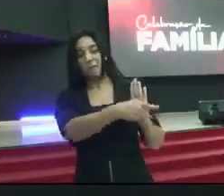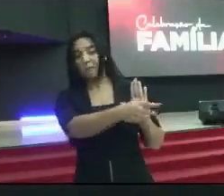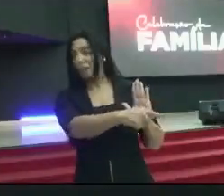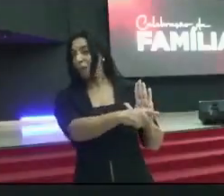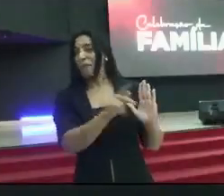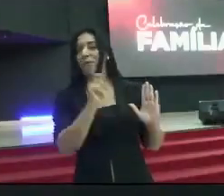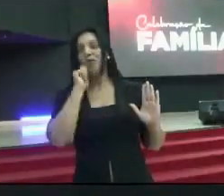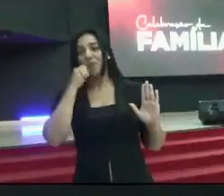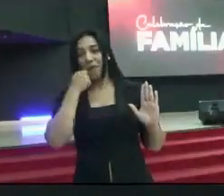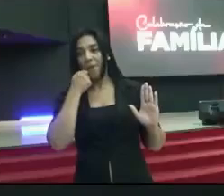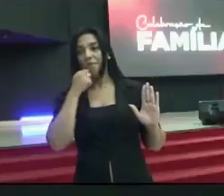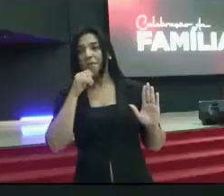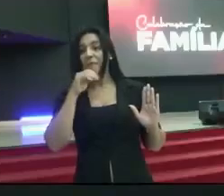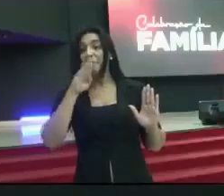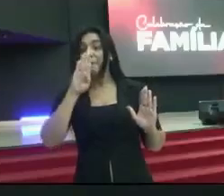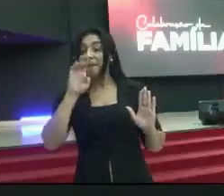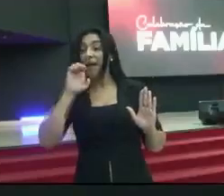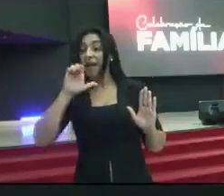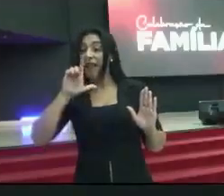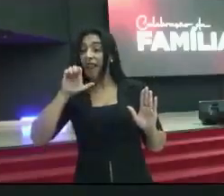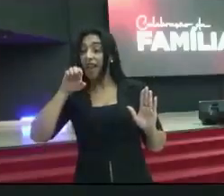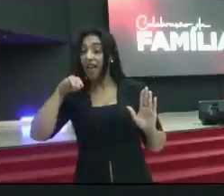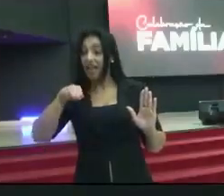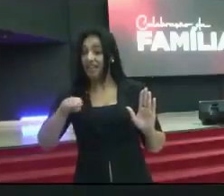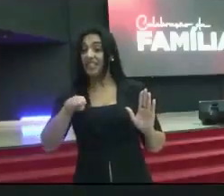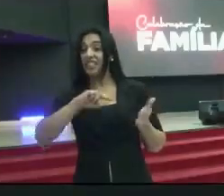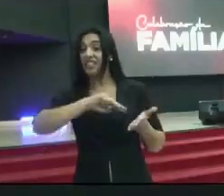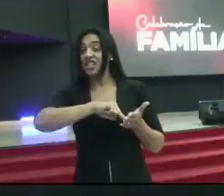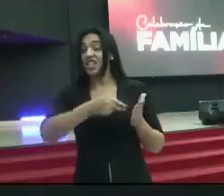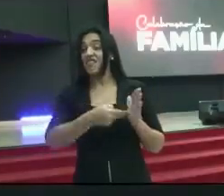porque Belém significa casa de pão.